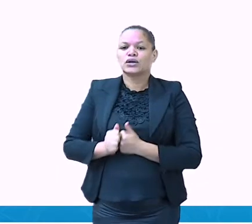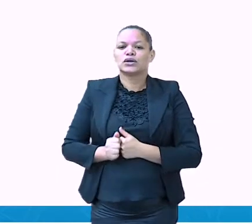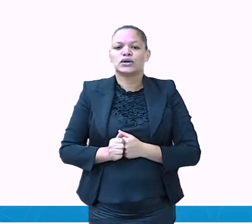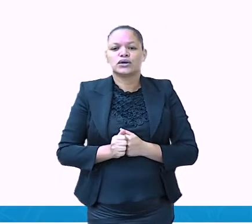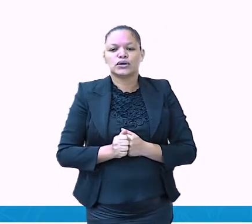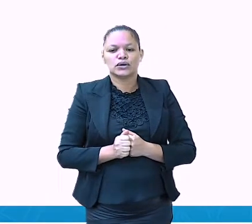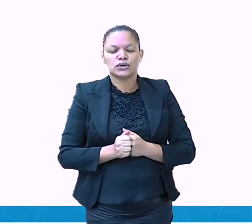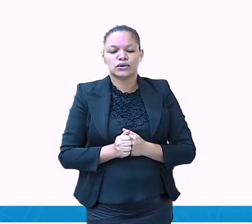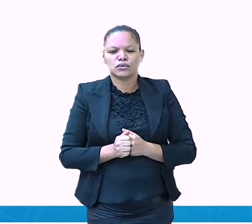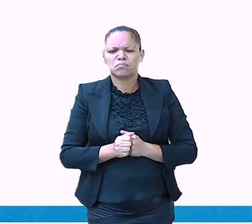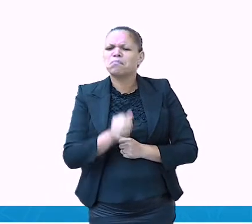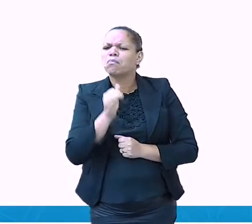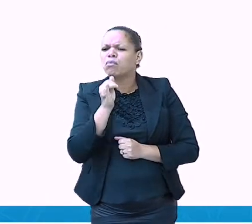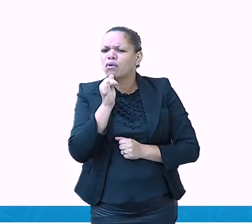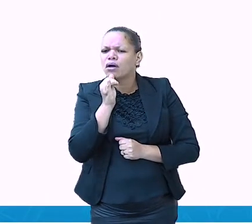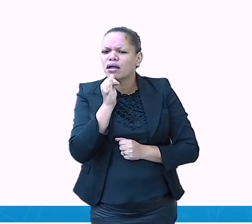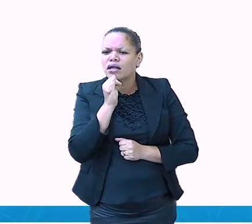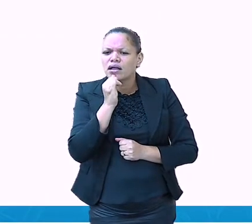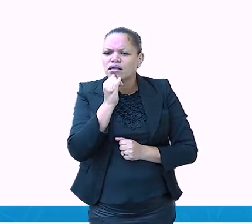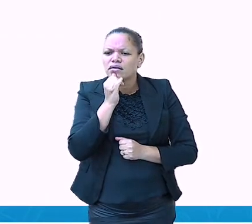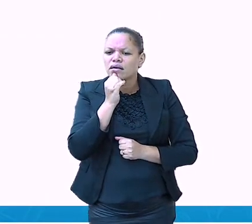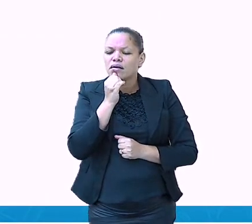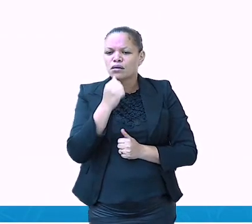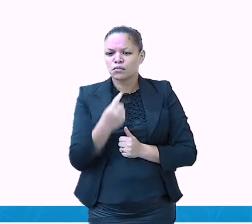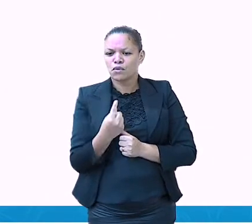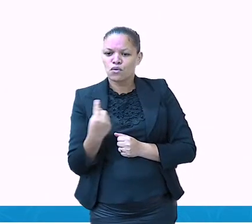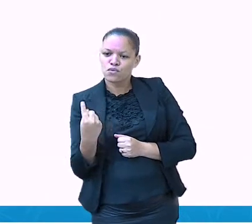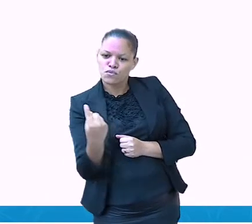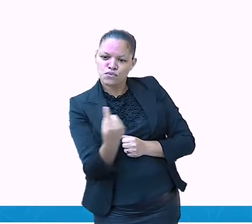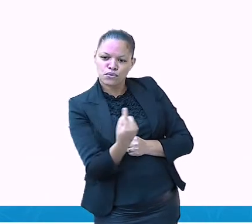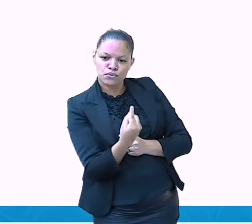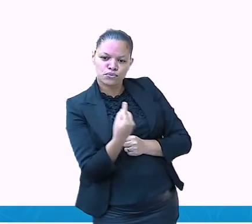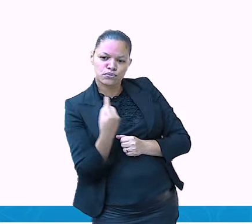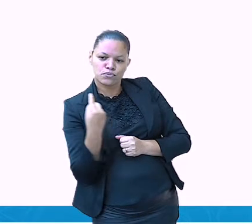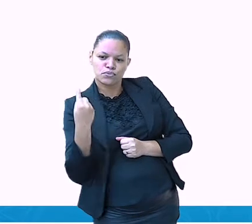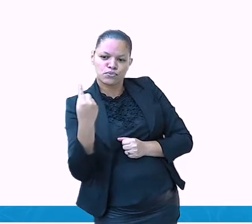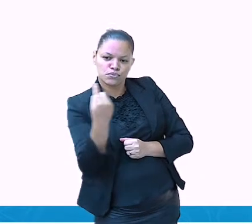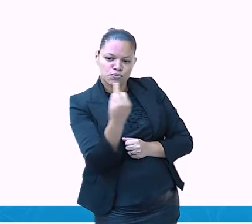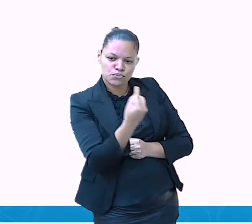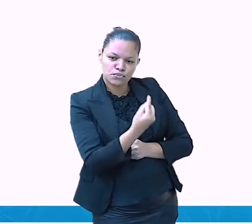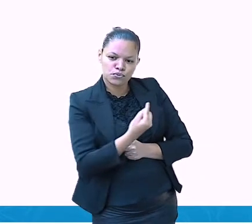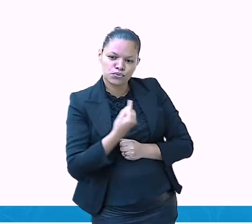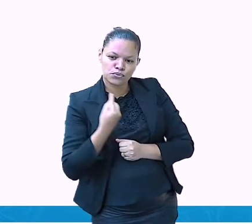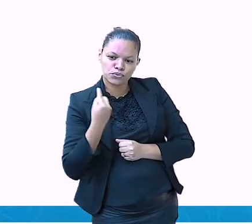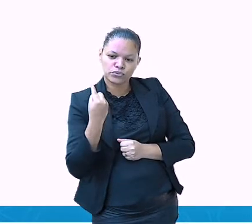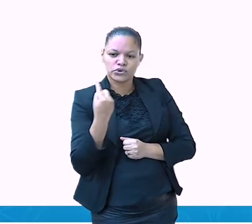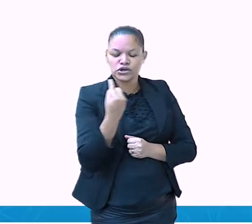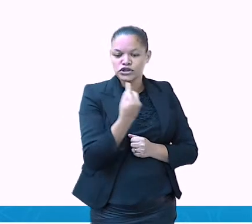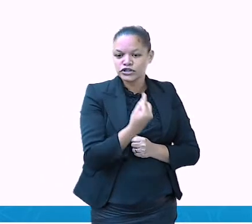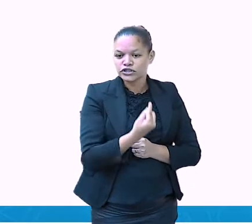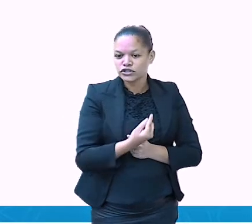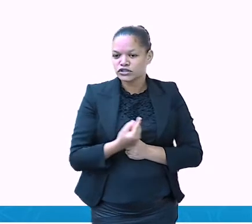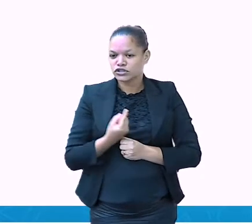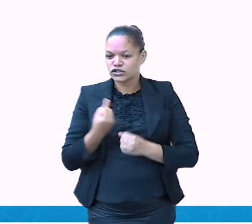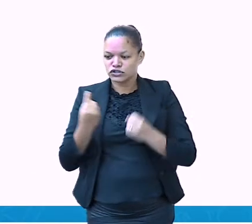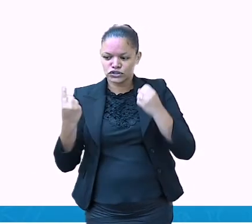enche o funil, ele não sempre gira para um lado. Esse coanócito, ele faz essa função,